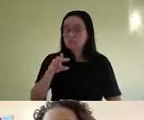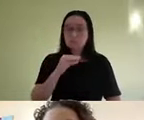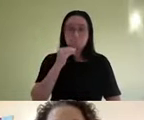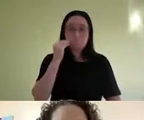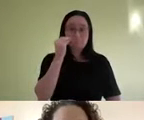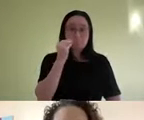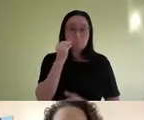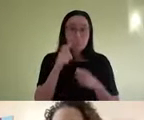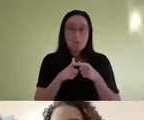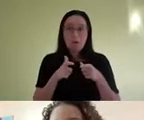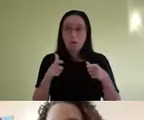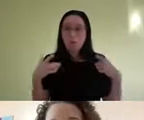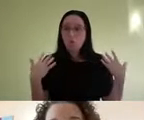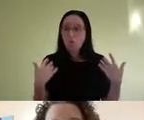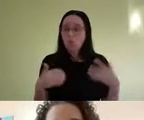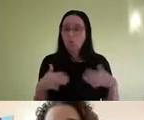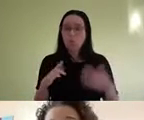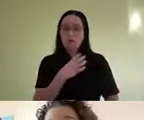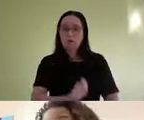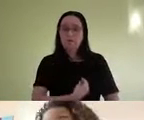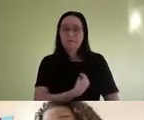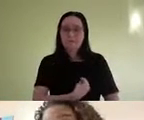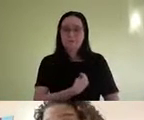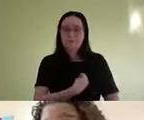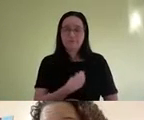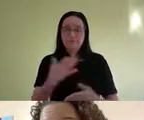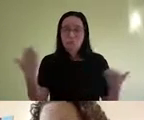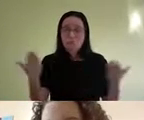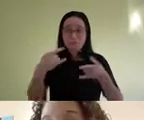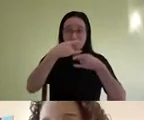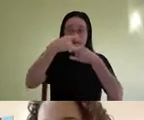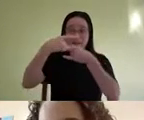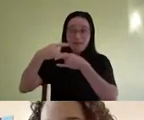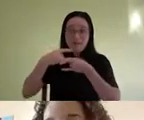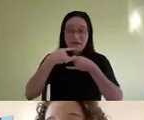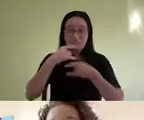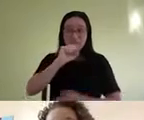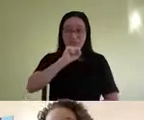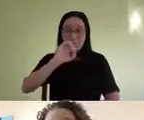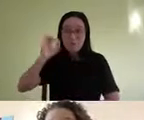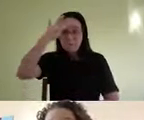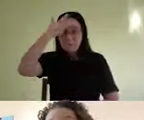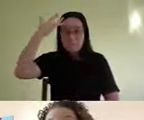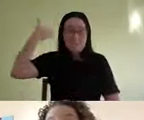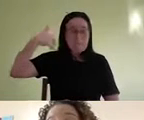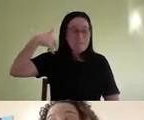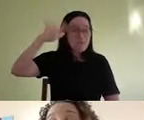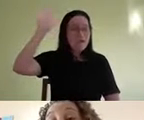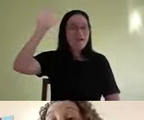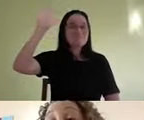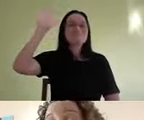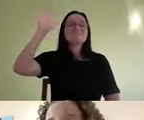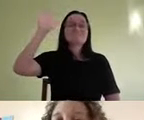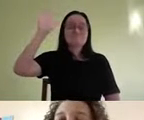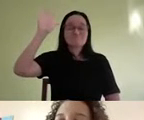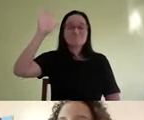estar aqui nessa live com vocês, com mais de 800 pessoas, eu senti